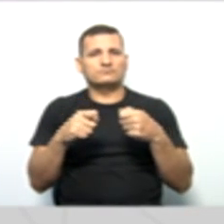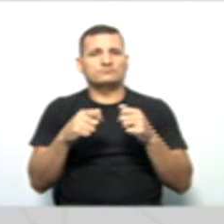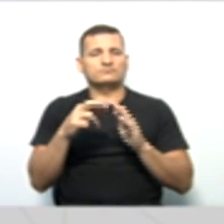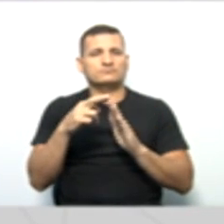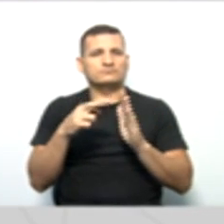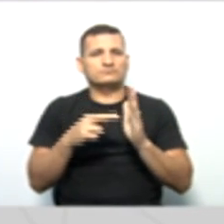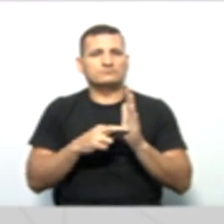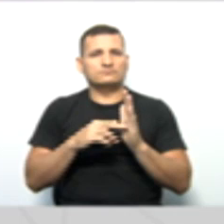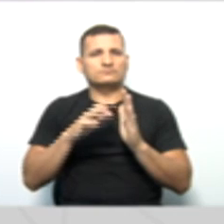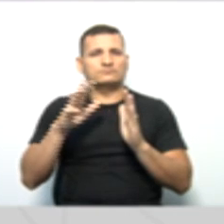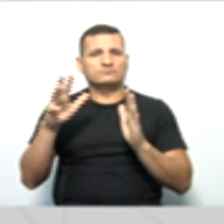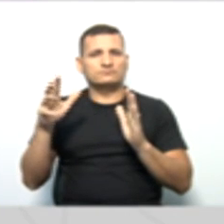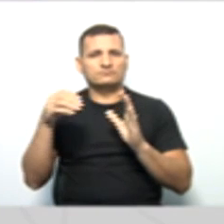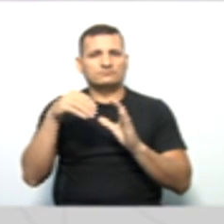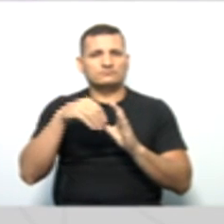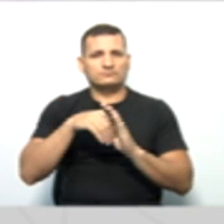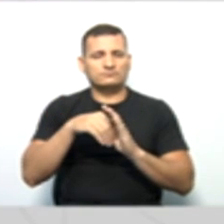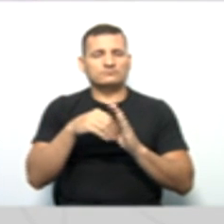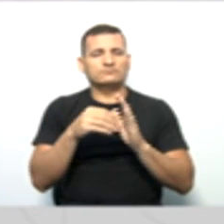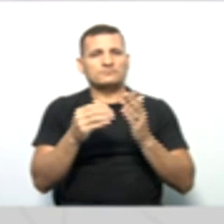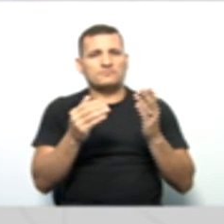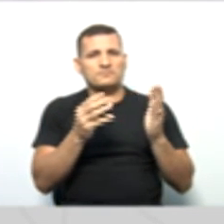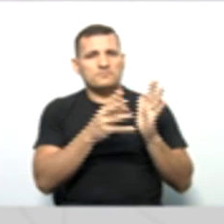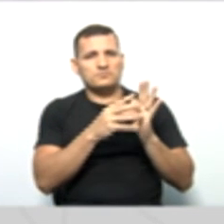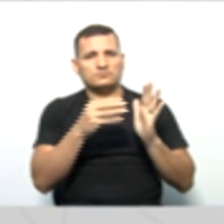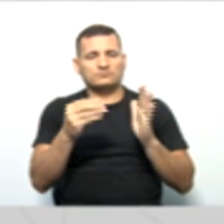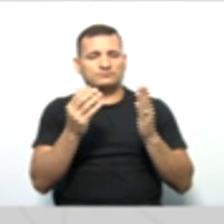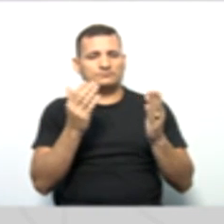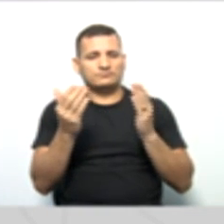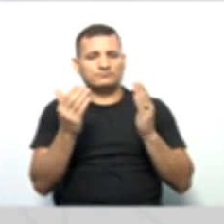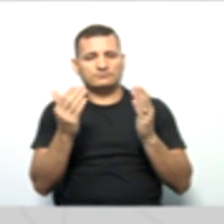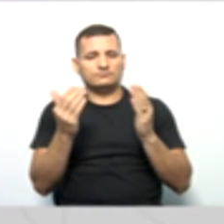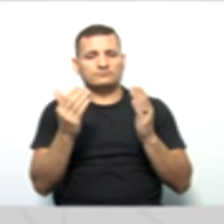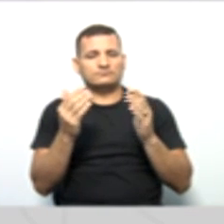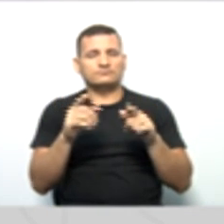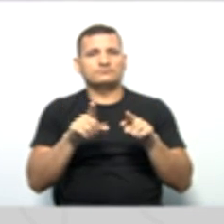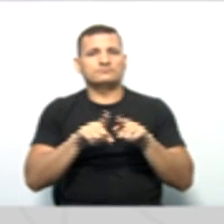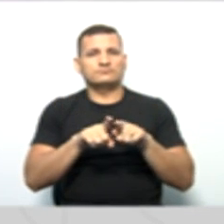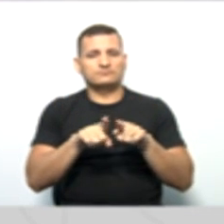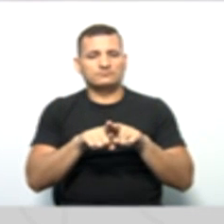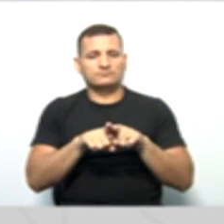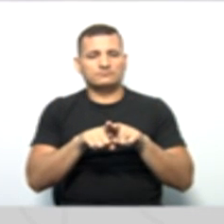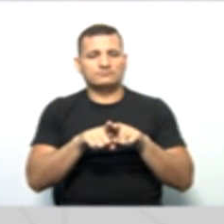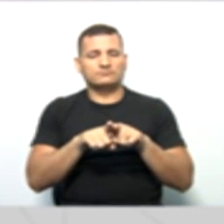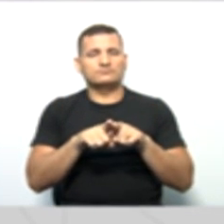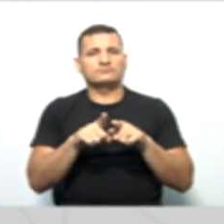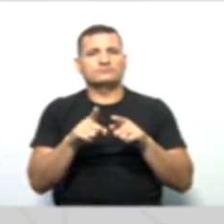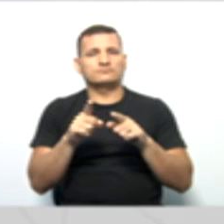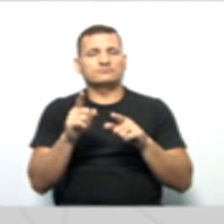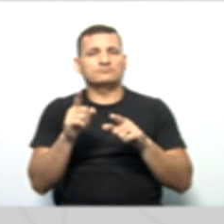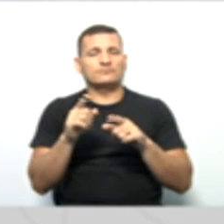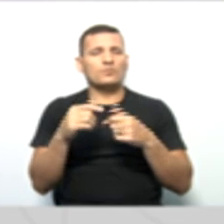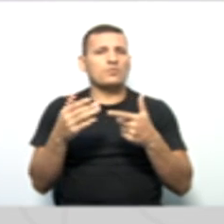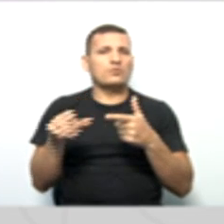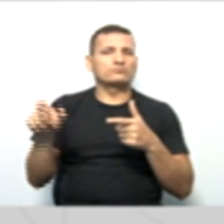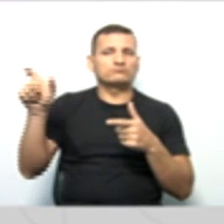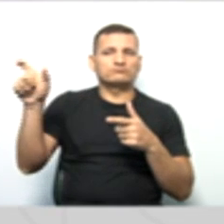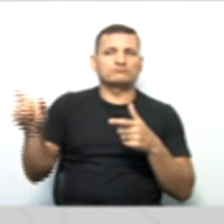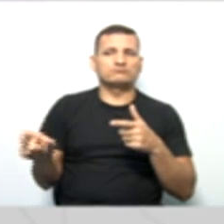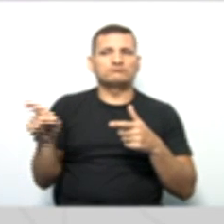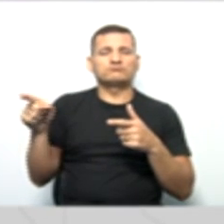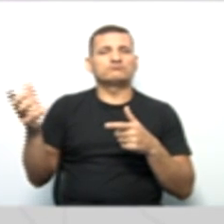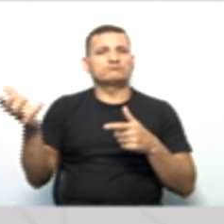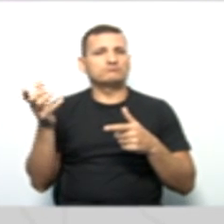explícitos contidos no modelo de análise e acomodar todos os requisitos implícitos desejados pelo cliente, tá? O que